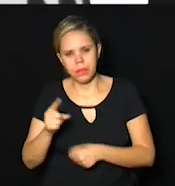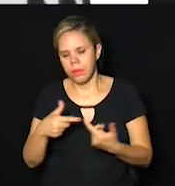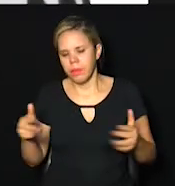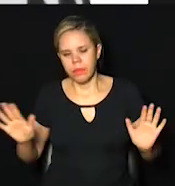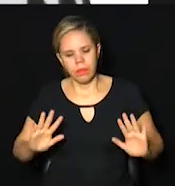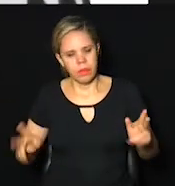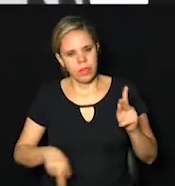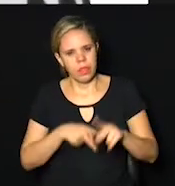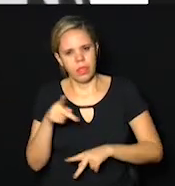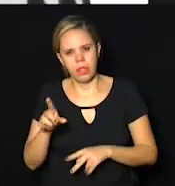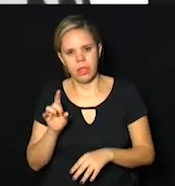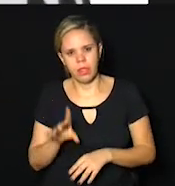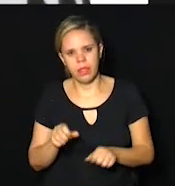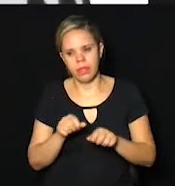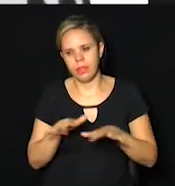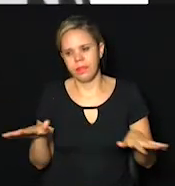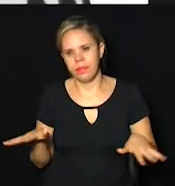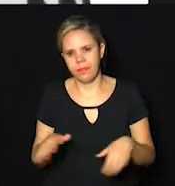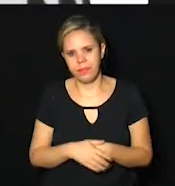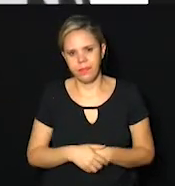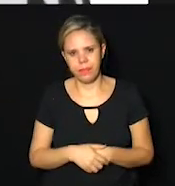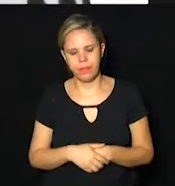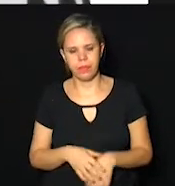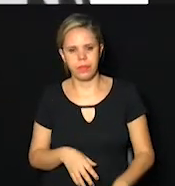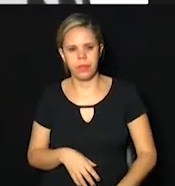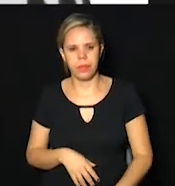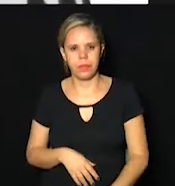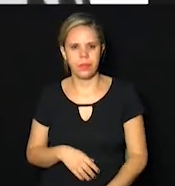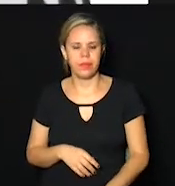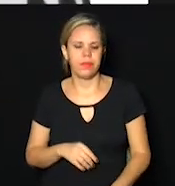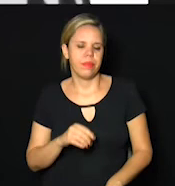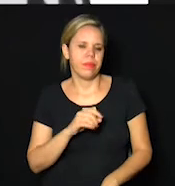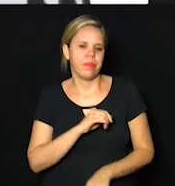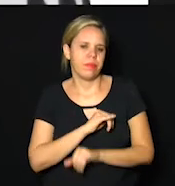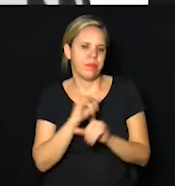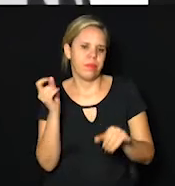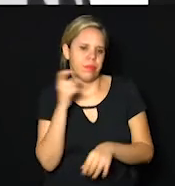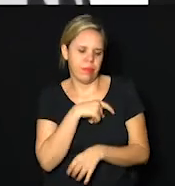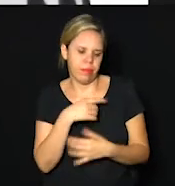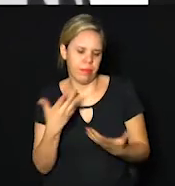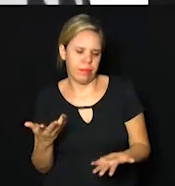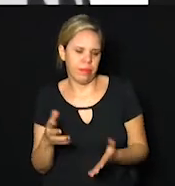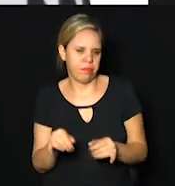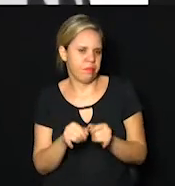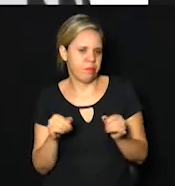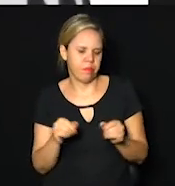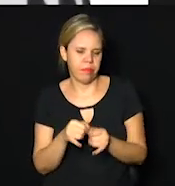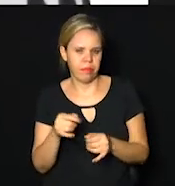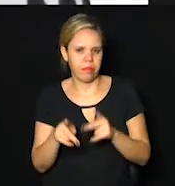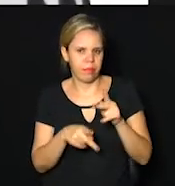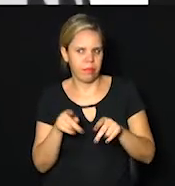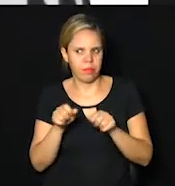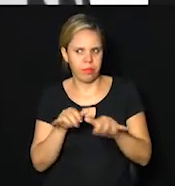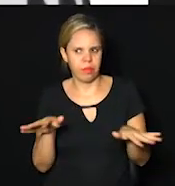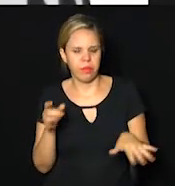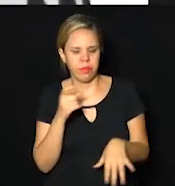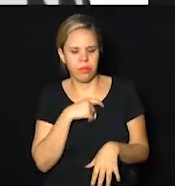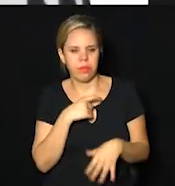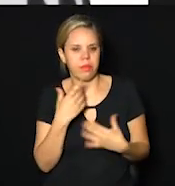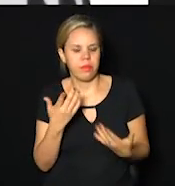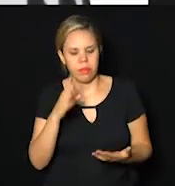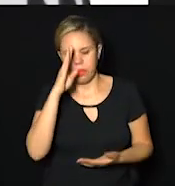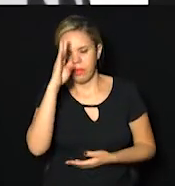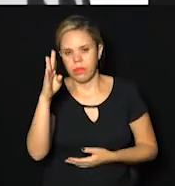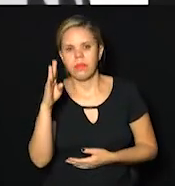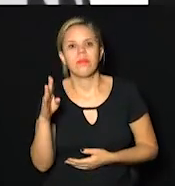pessoas só estão distribuindo fake news. Bobagem, se você pensa assim. Elas podem até estar distribuindo fake news, mas